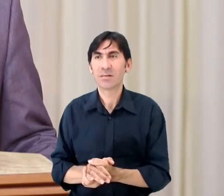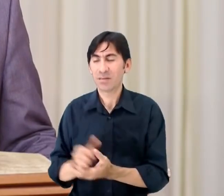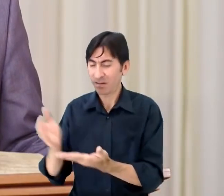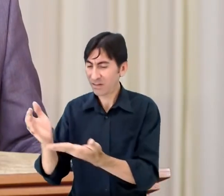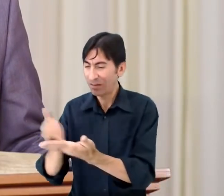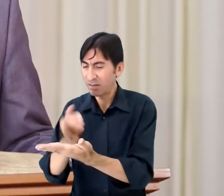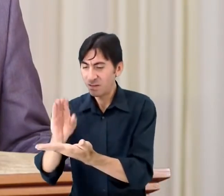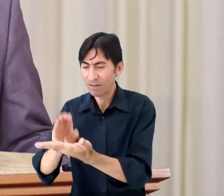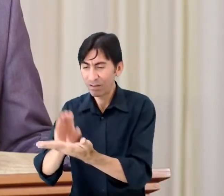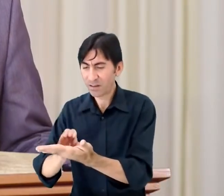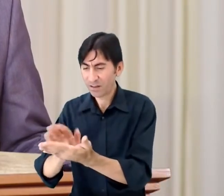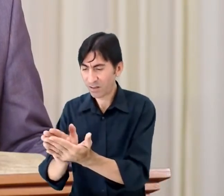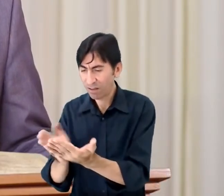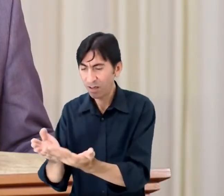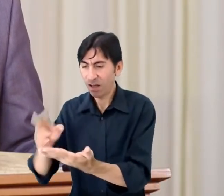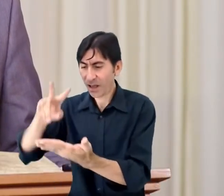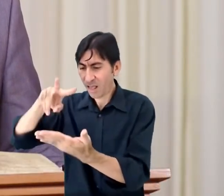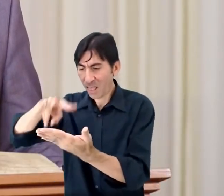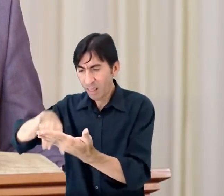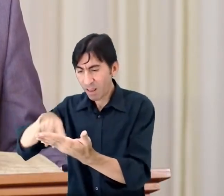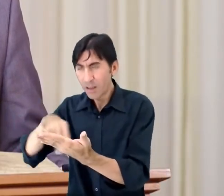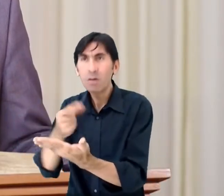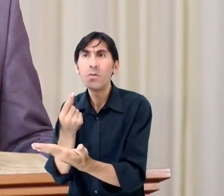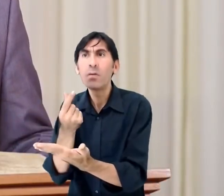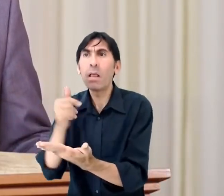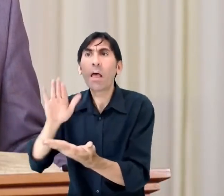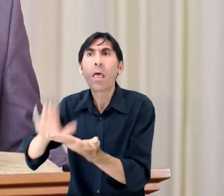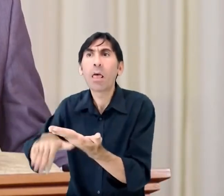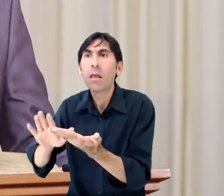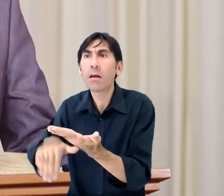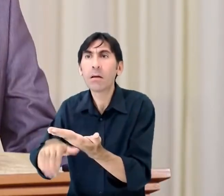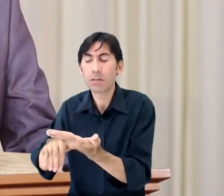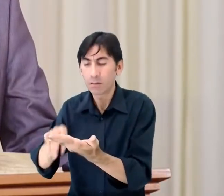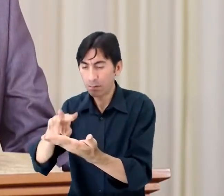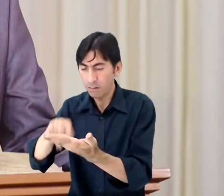rico neste livro tão barato. E a